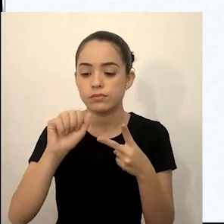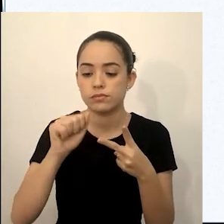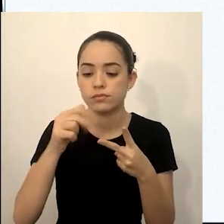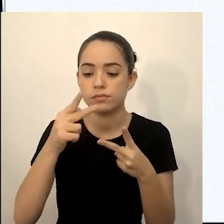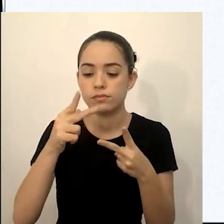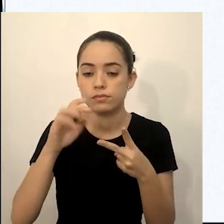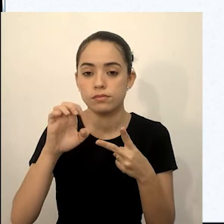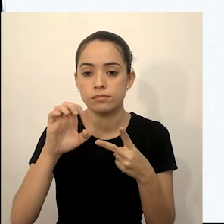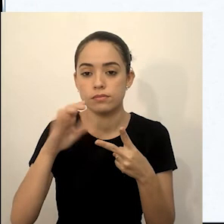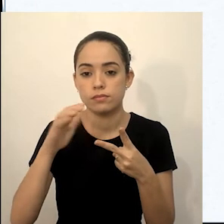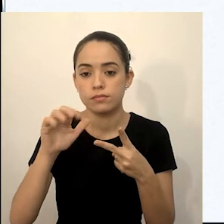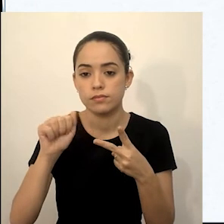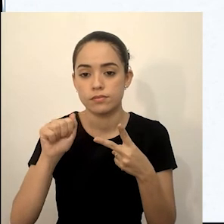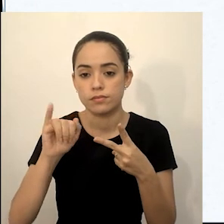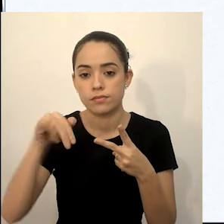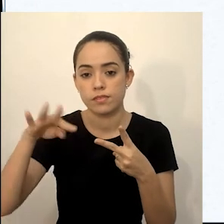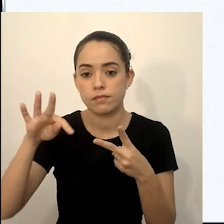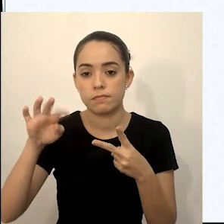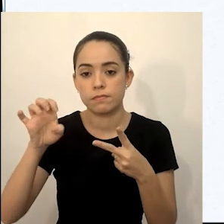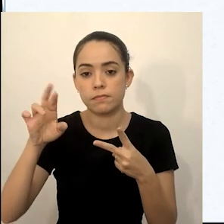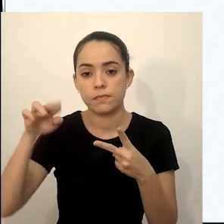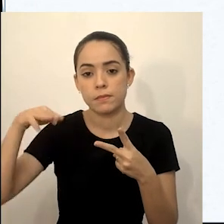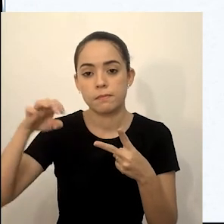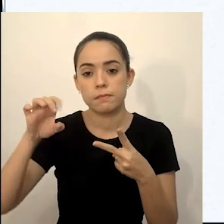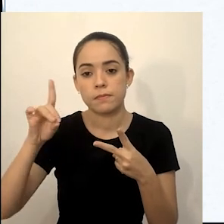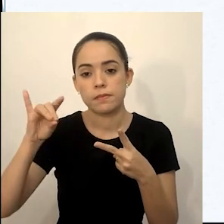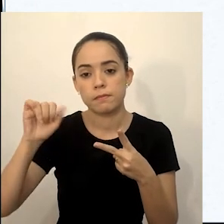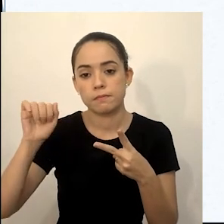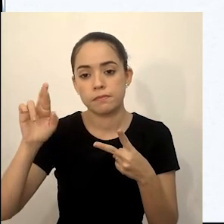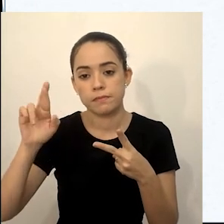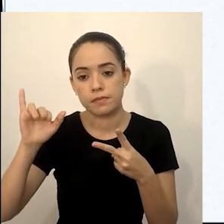da peça intermediária,